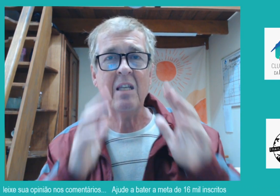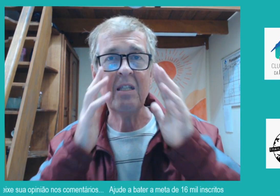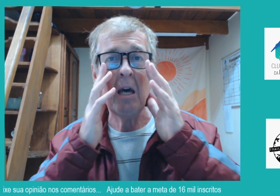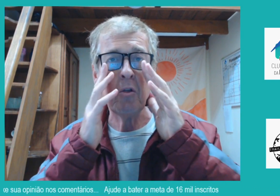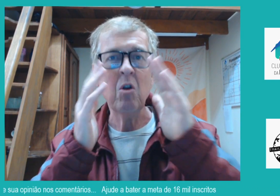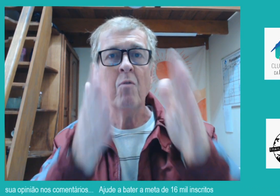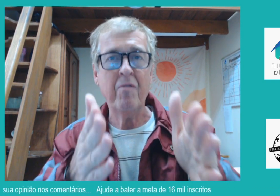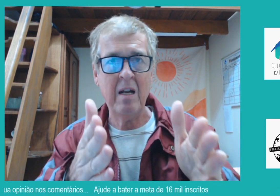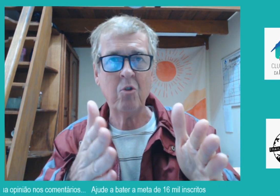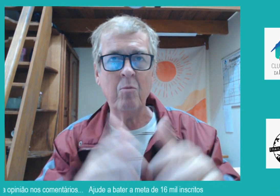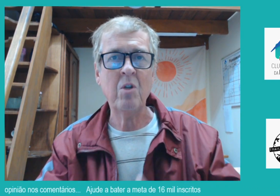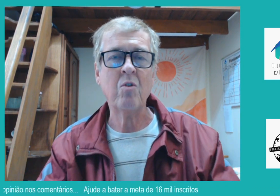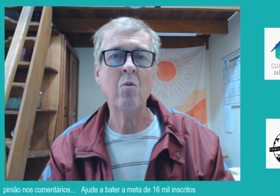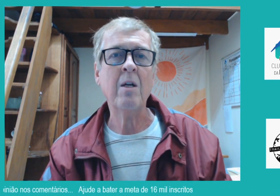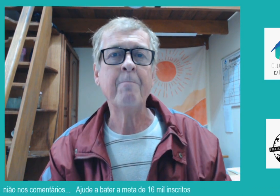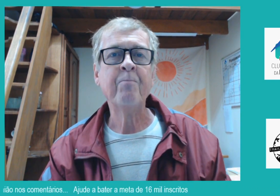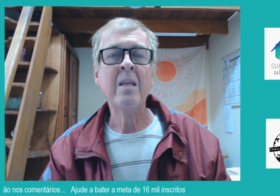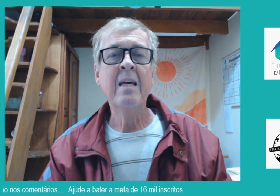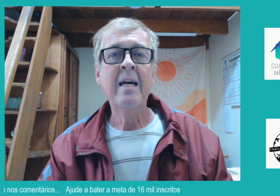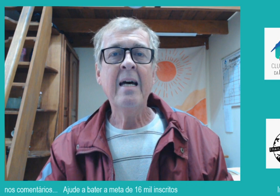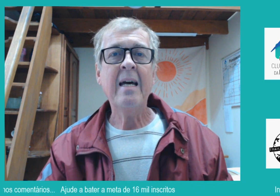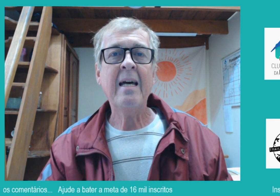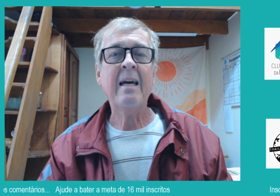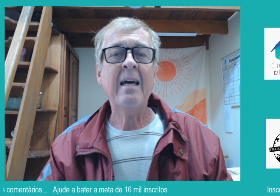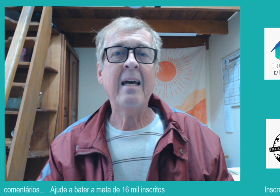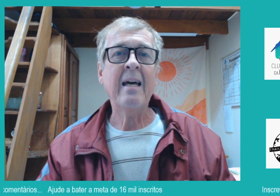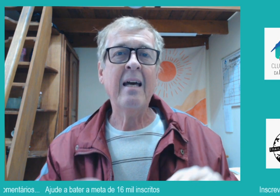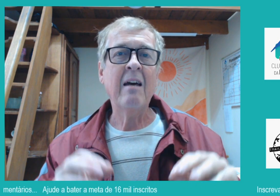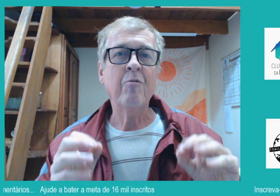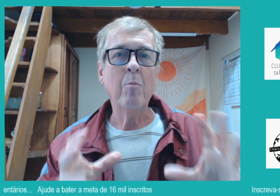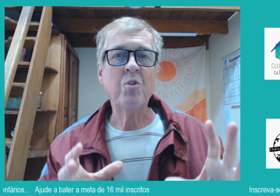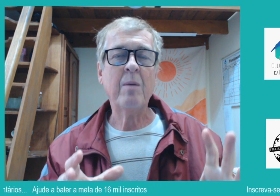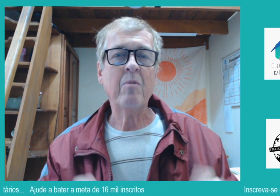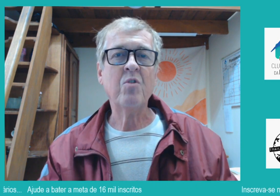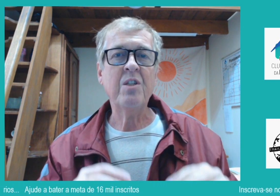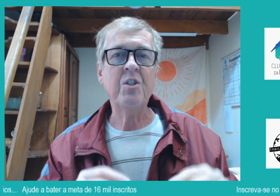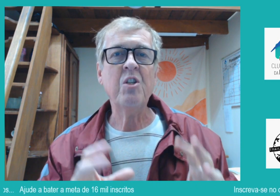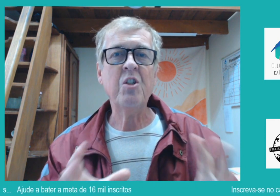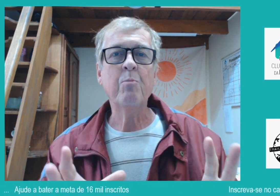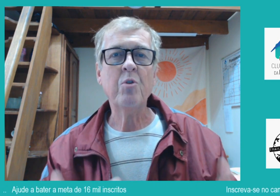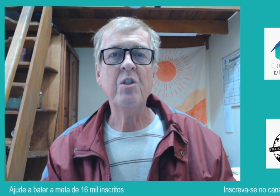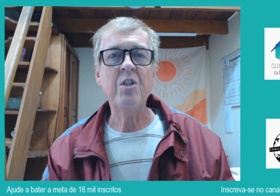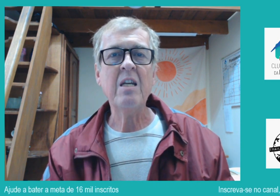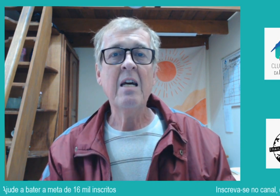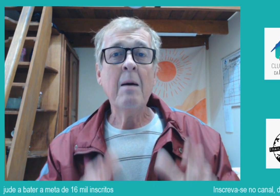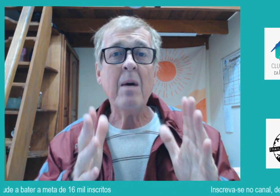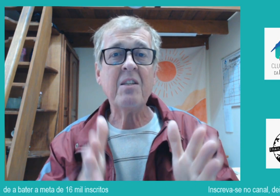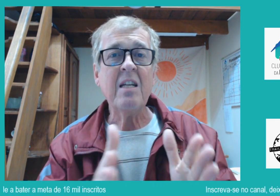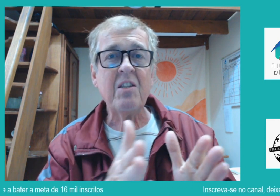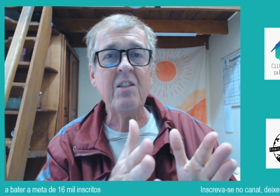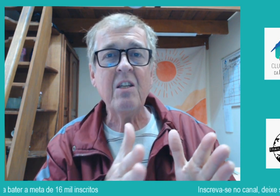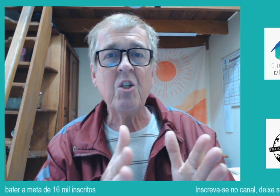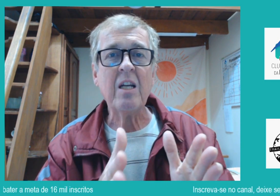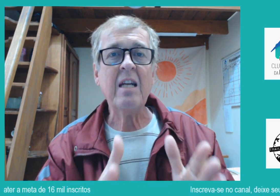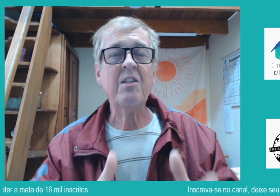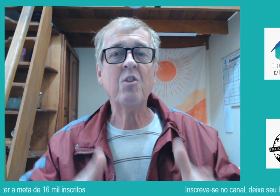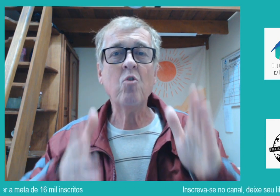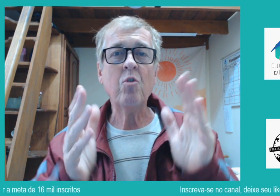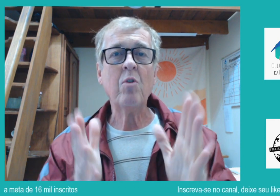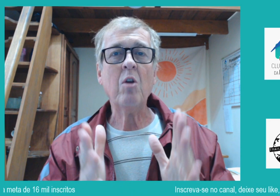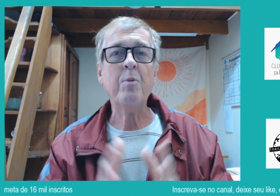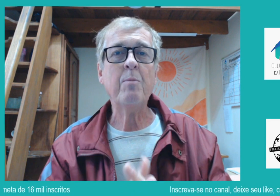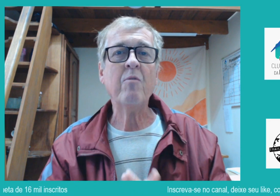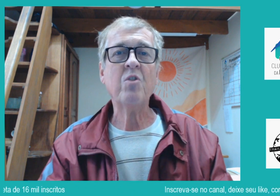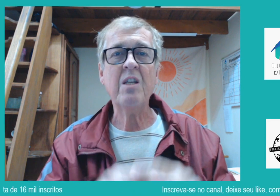os trâmites necessários eu vou falar sobre isso agora é vou mostrar para vocês pedir por tim-tim mas antes de